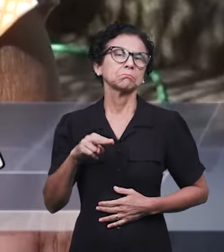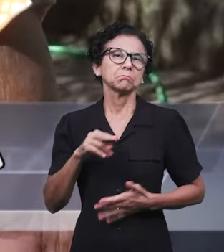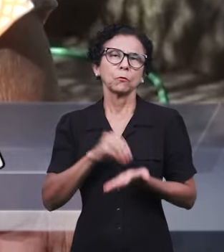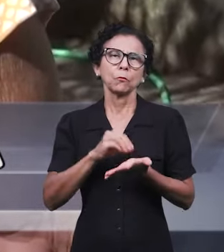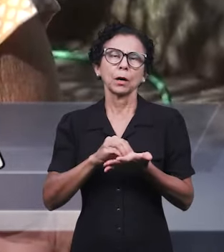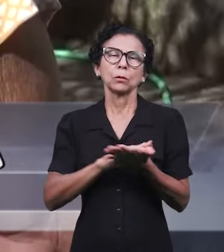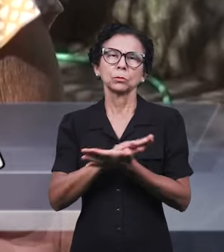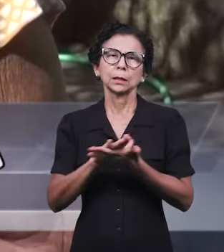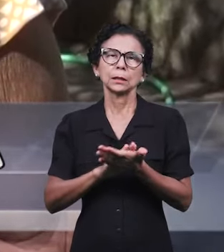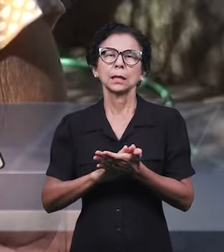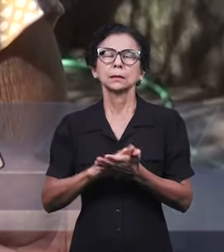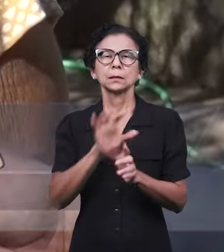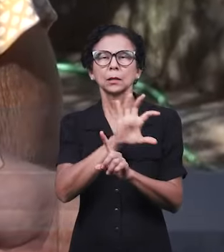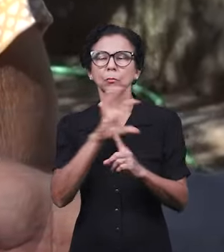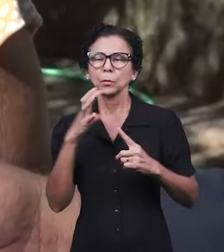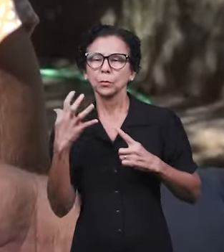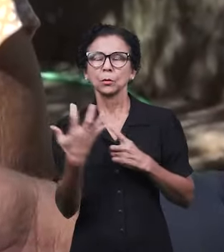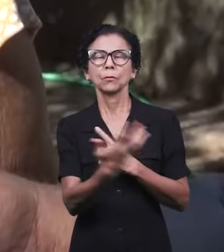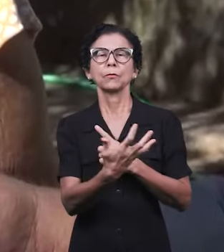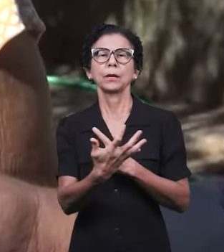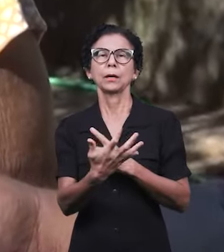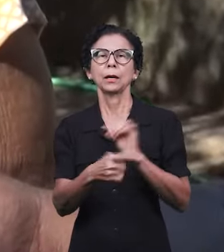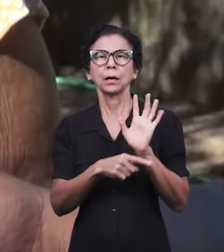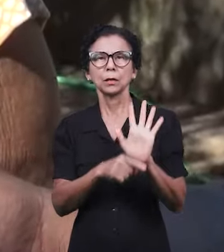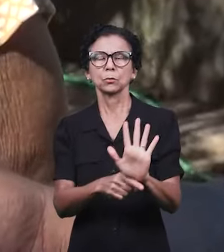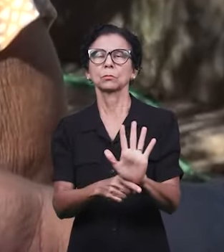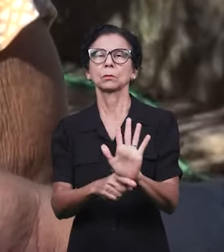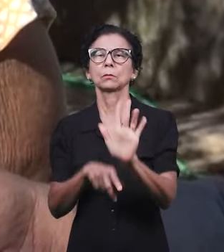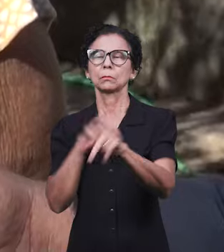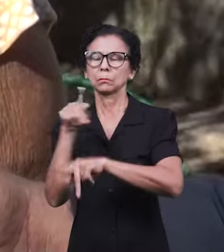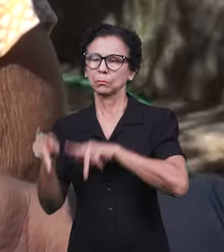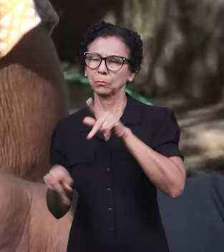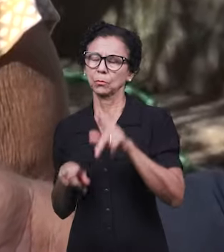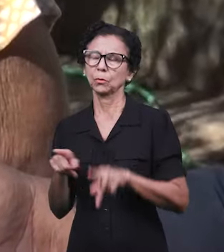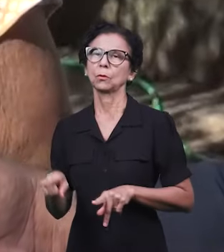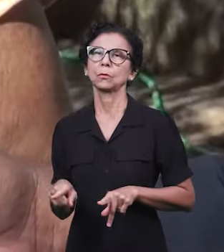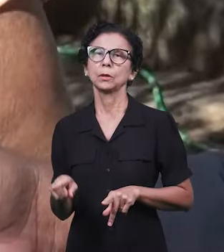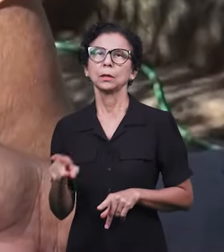prova viva disso. Que eu recebi nesta obra, apesar de